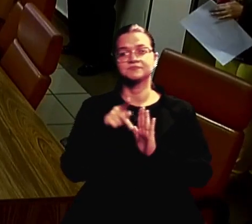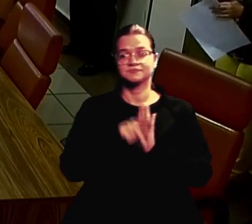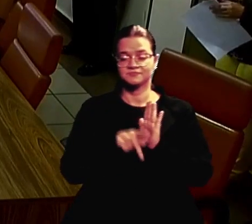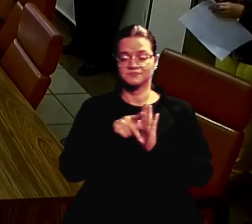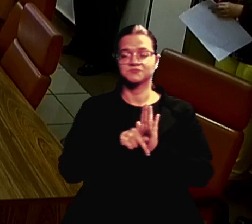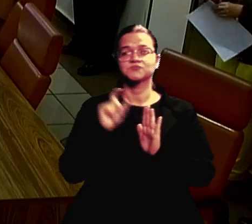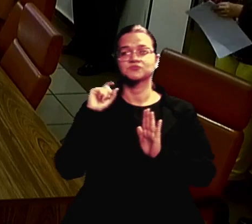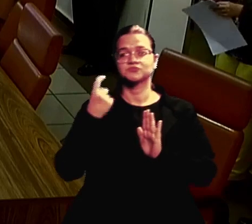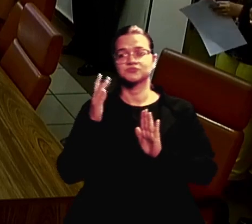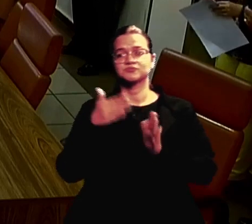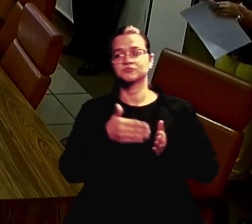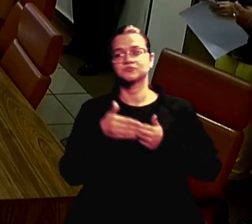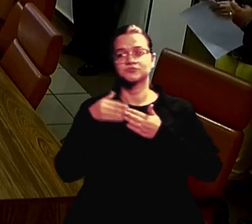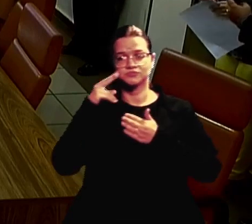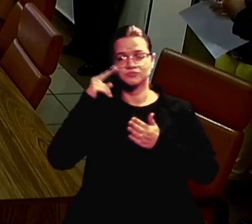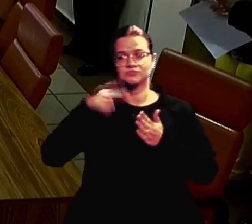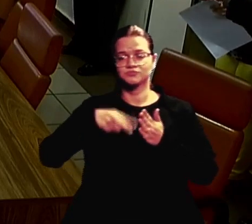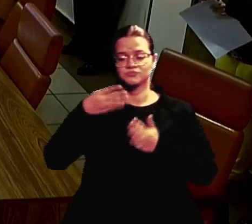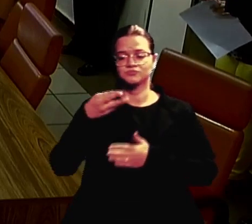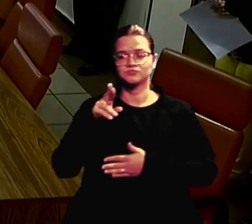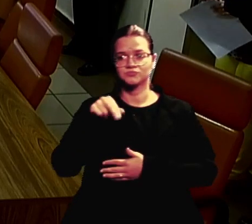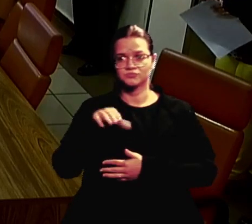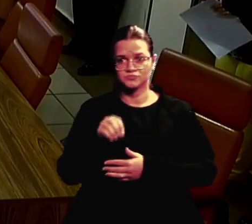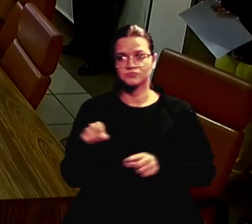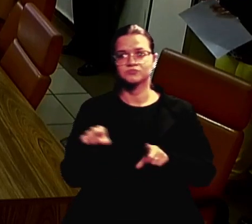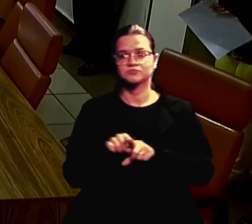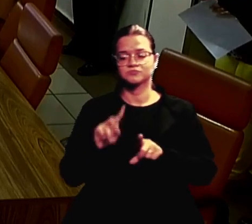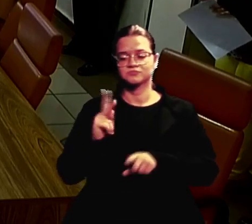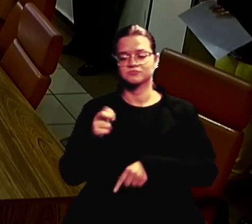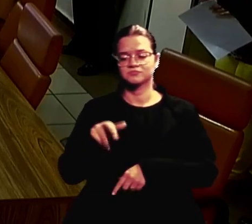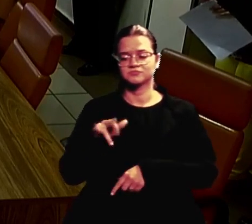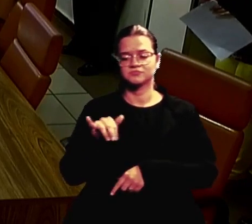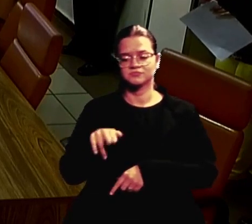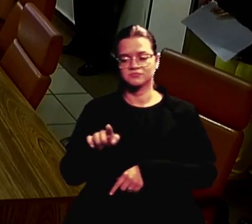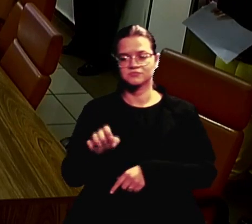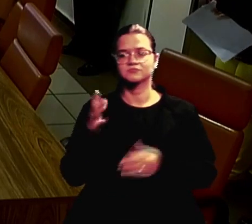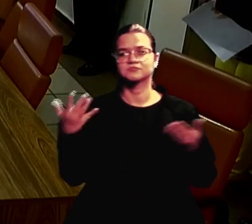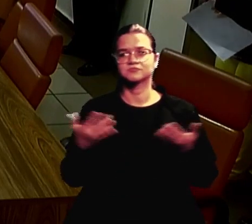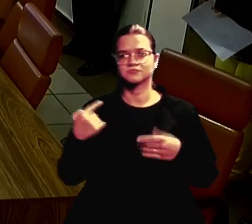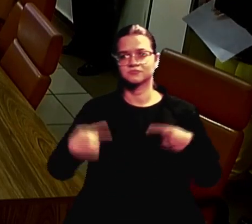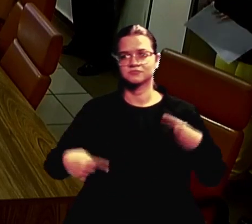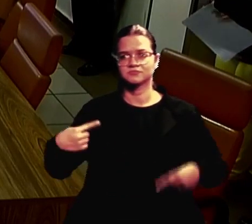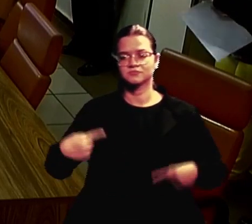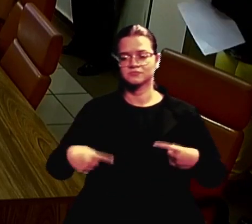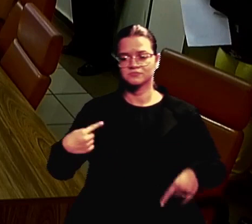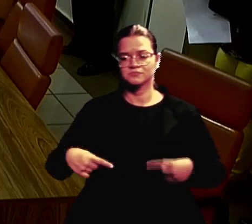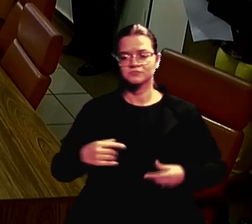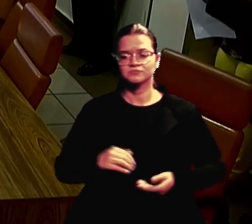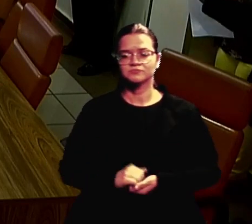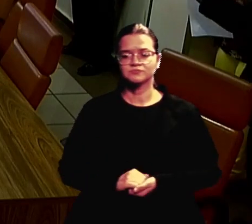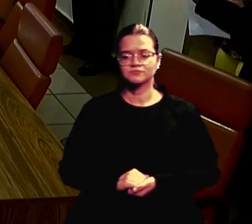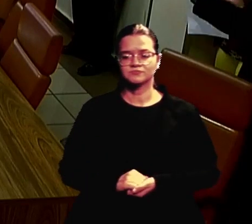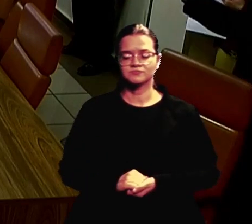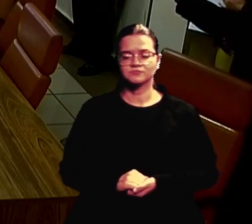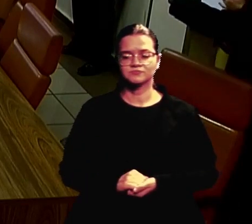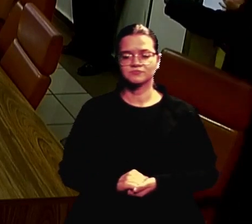Projeto com vistas aos vereadores Bruno Diniz e Henrique Alves. Projeto está em discussão.